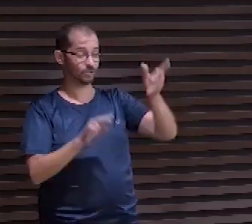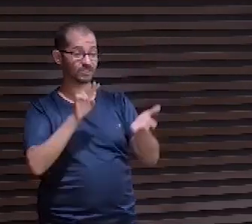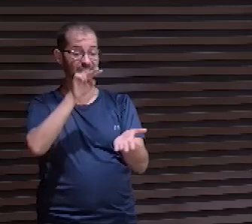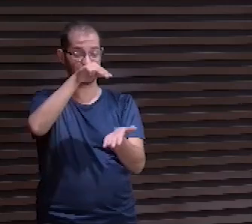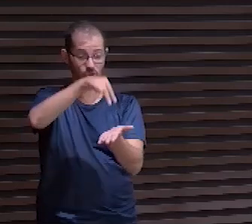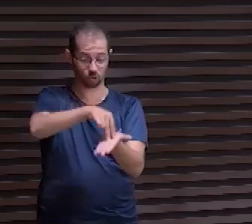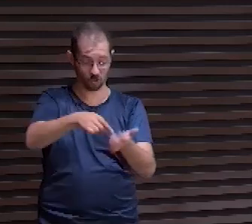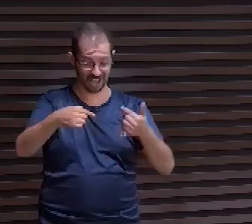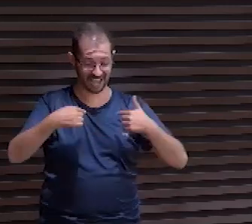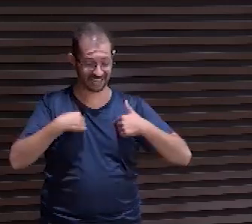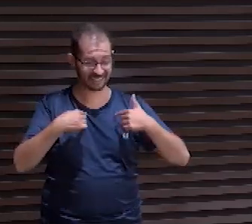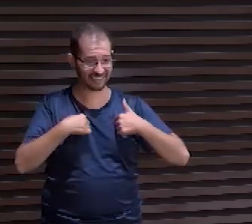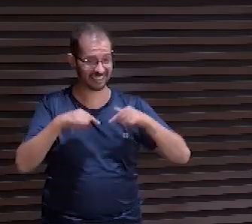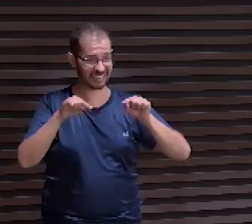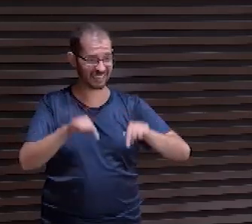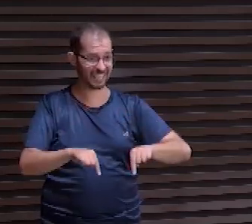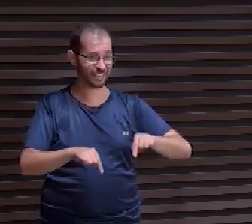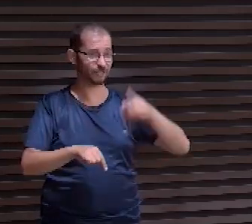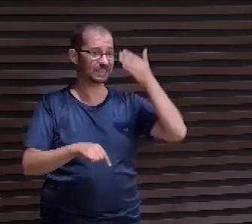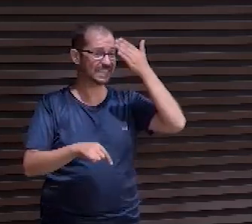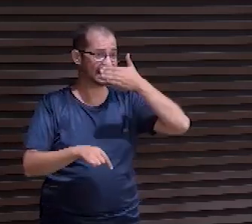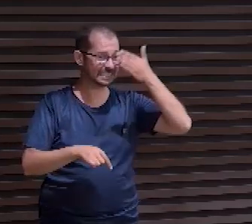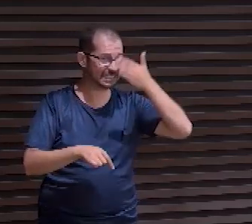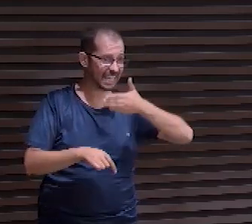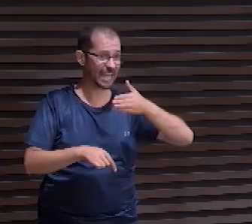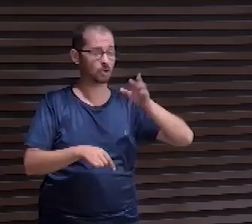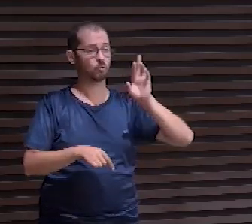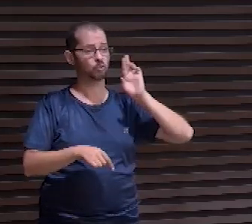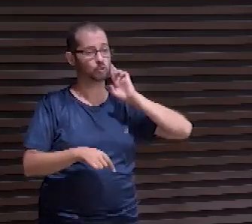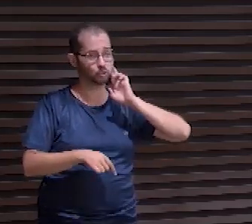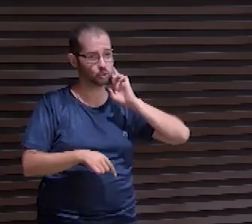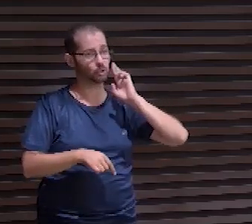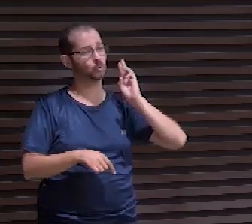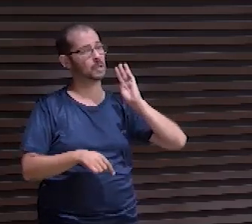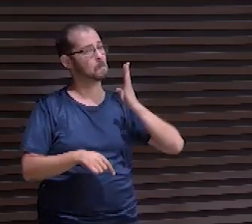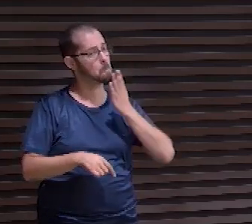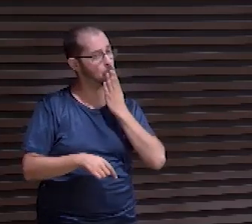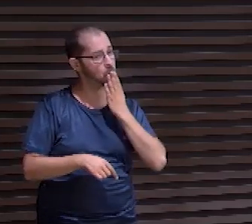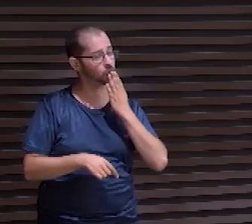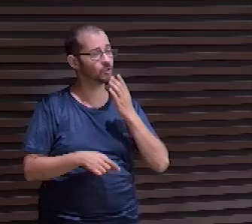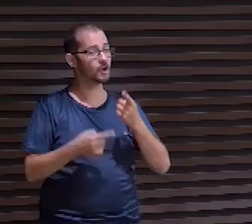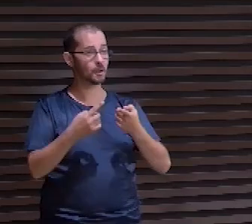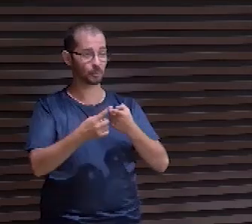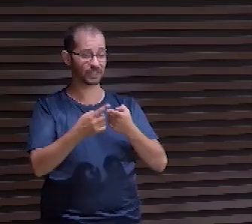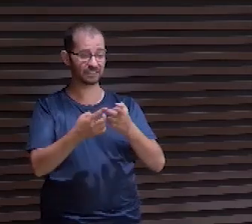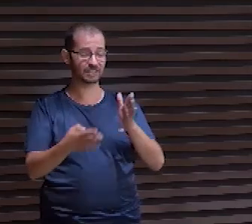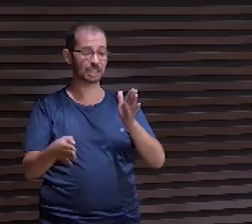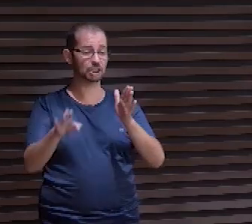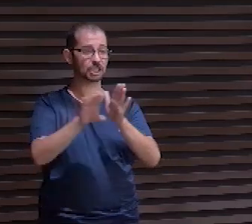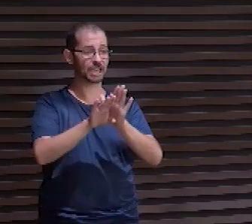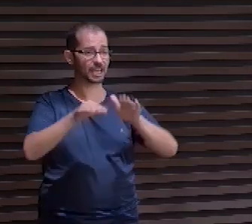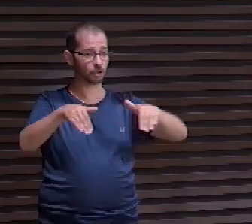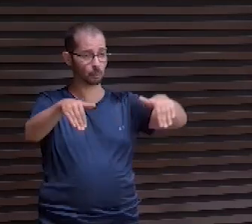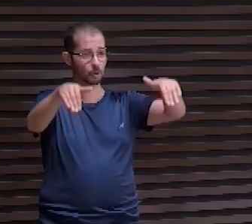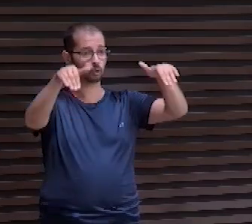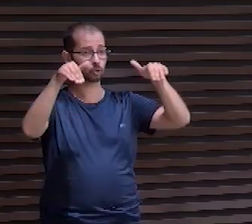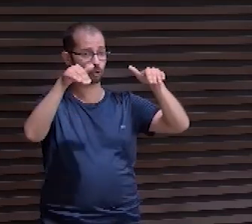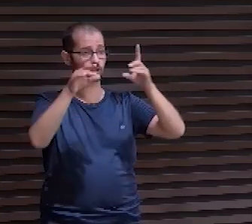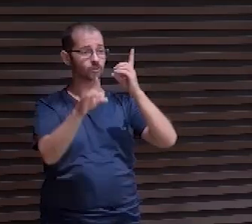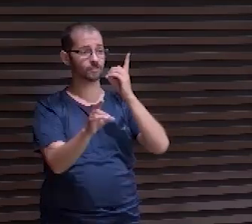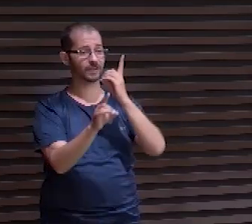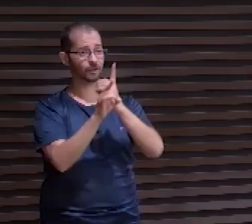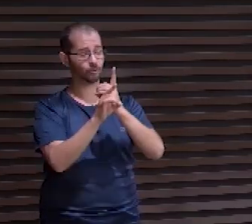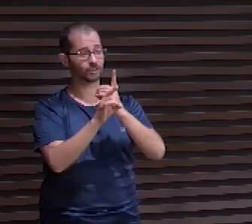mudo. Porque se você chegar ao meu trono, você vai encontrar